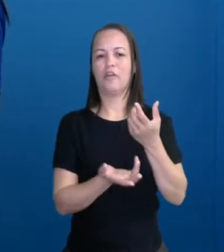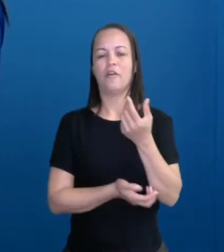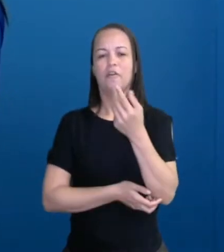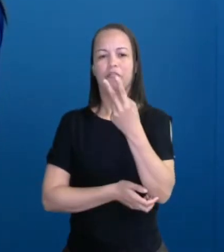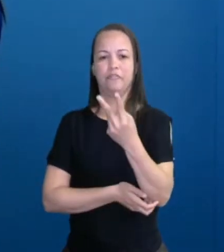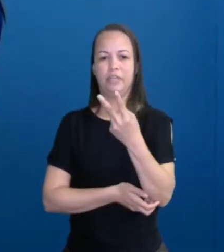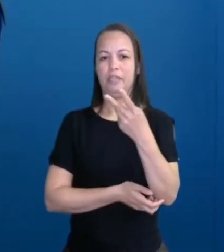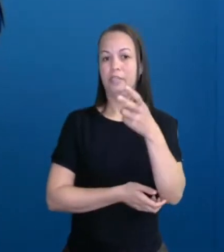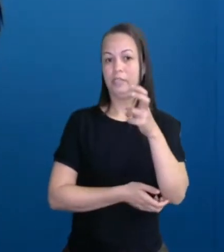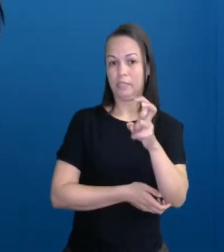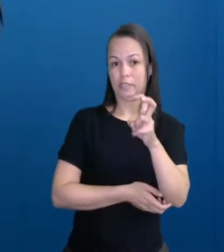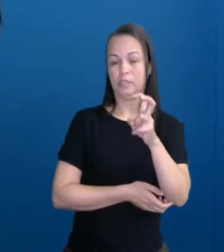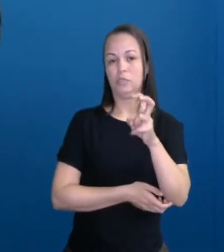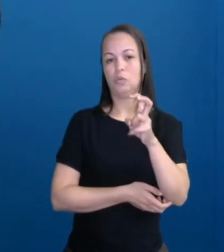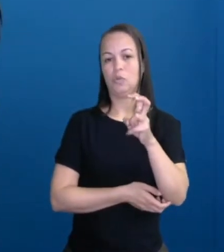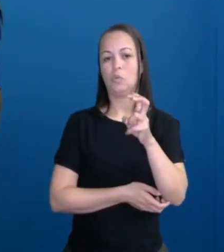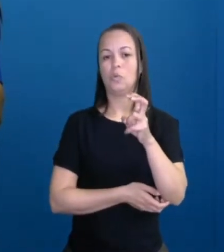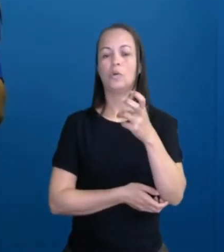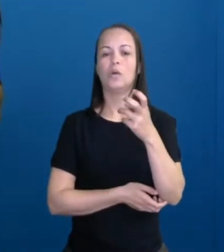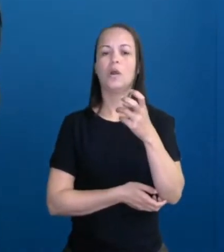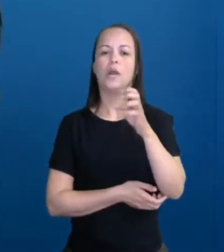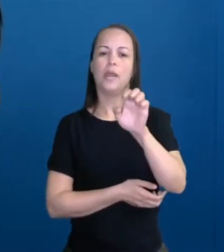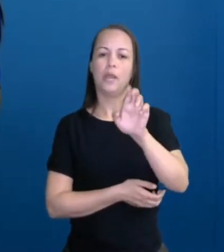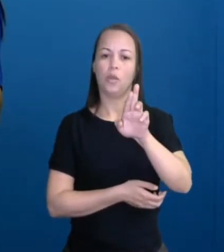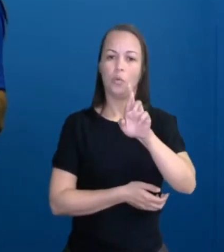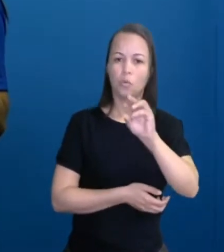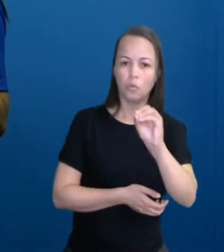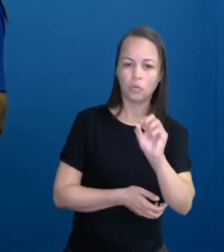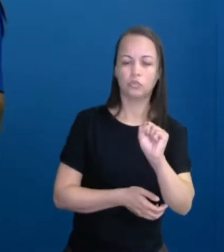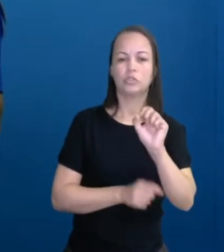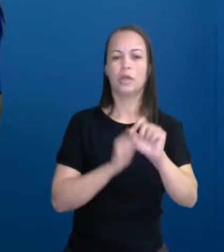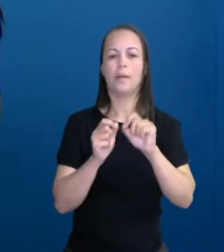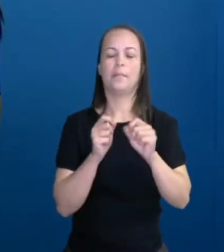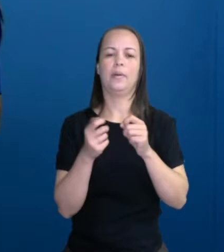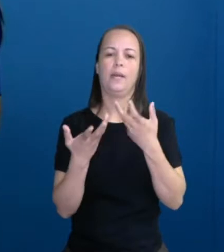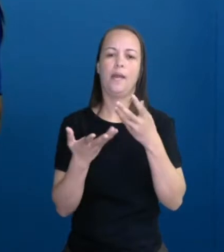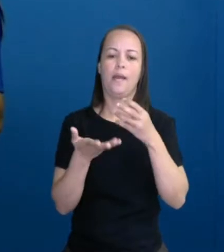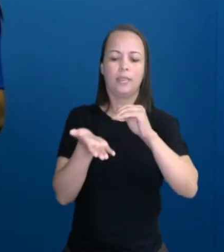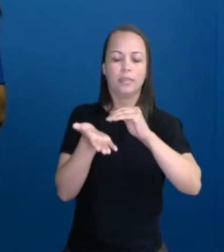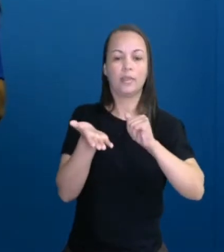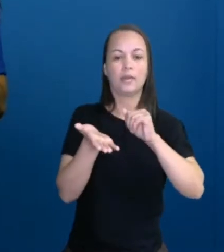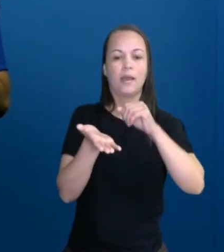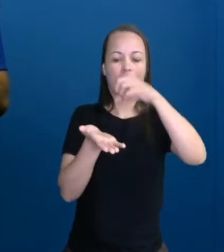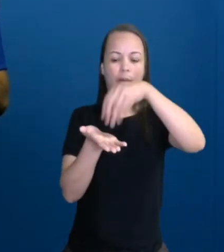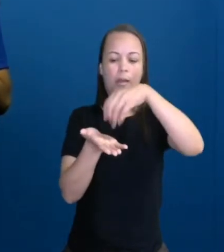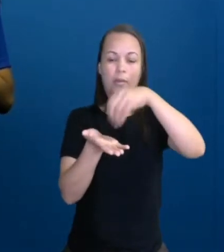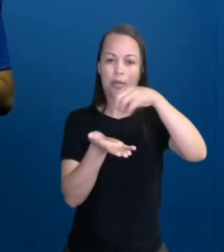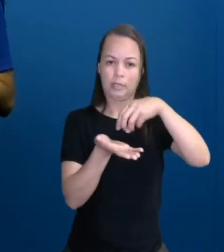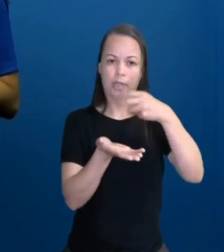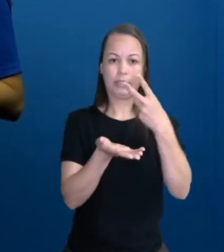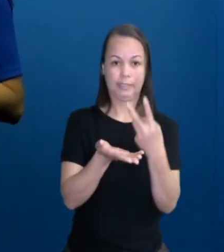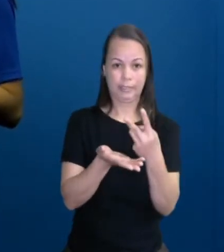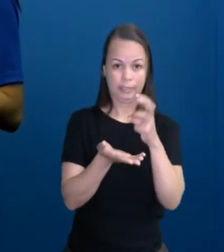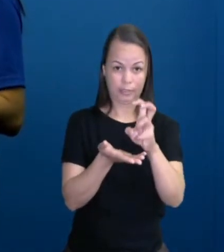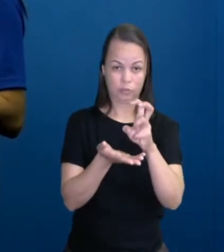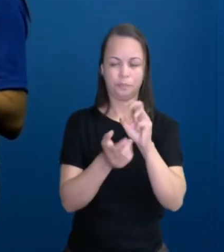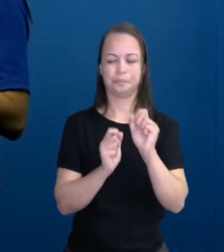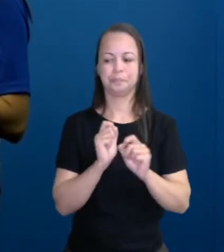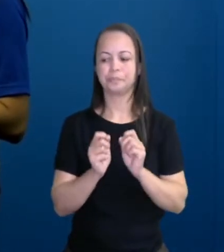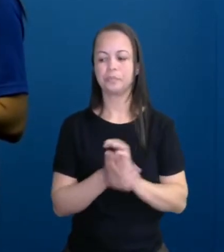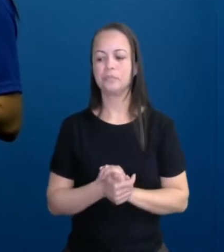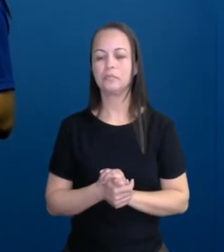em euro, 25 centavos, né, 25 euros para tirar aquela cópia, as 5 cópias. 10